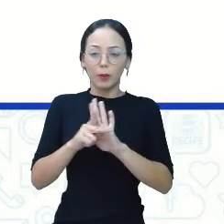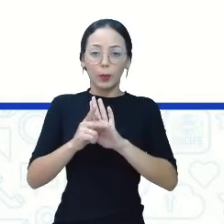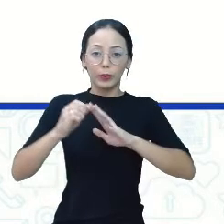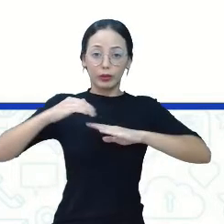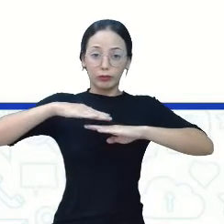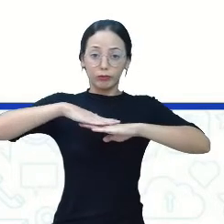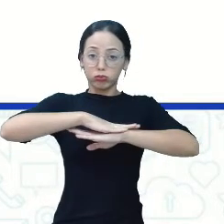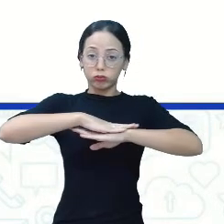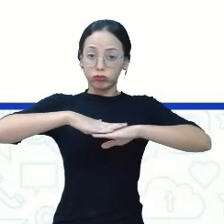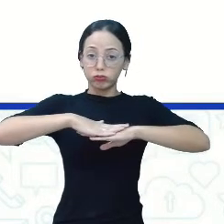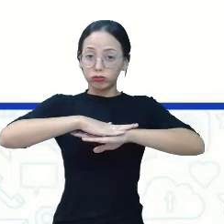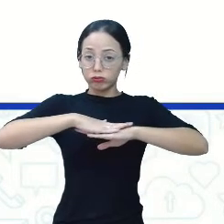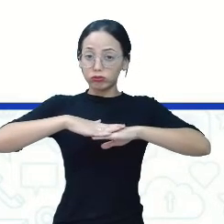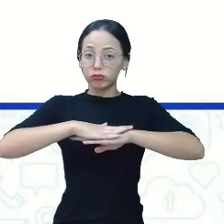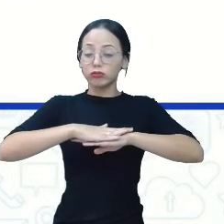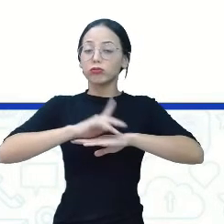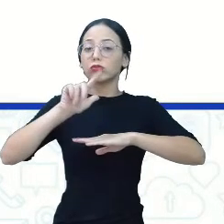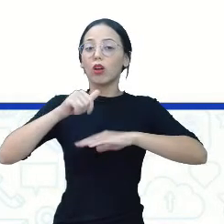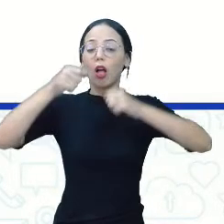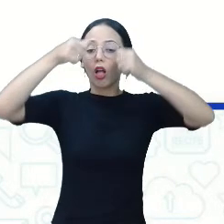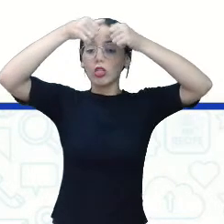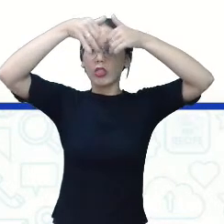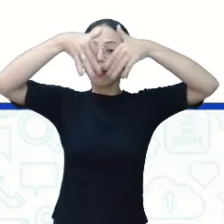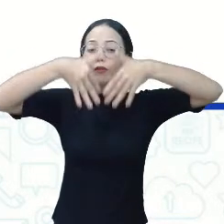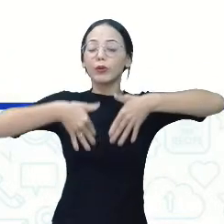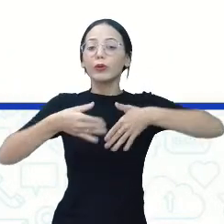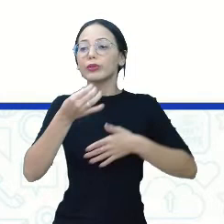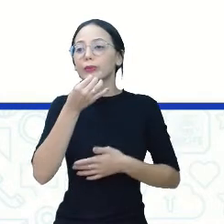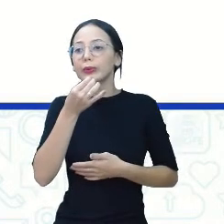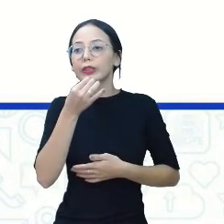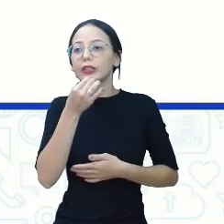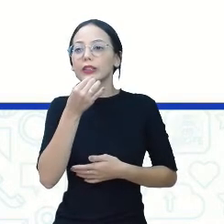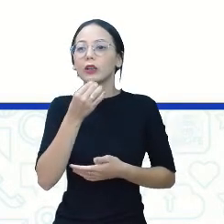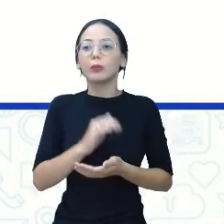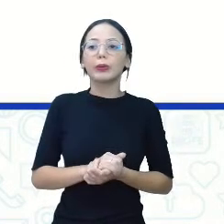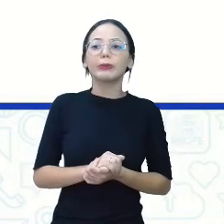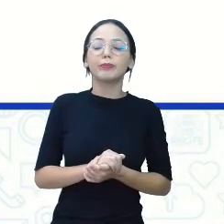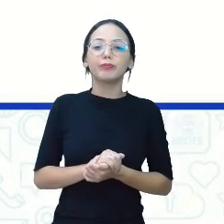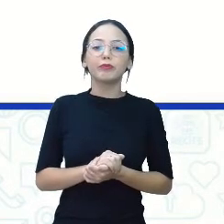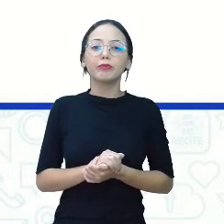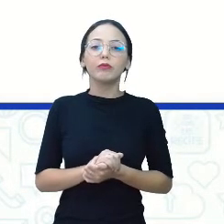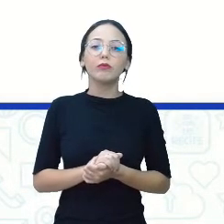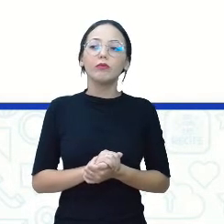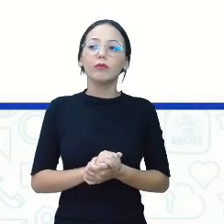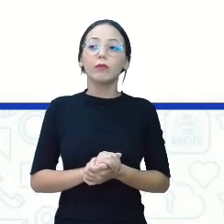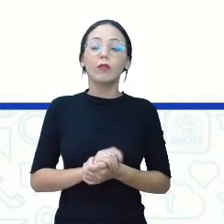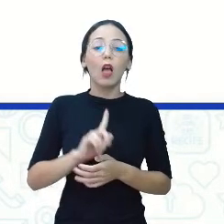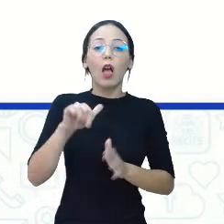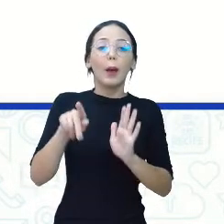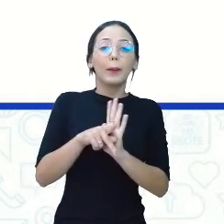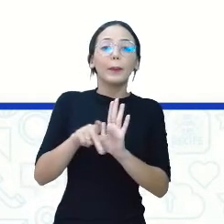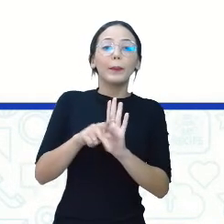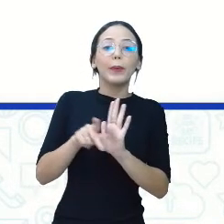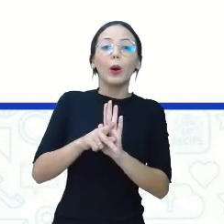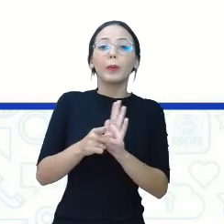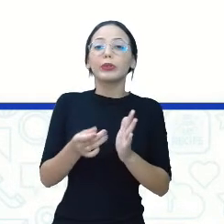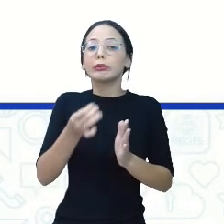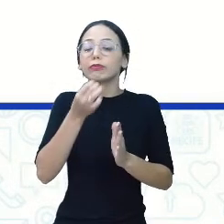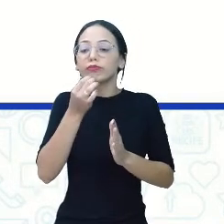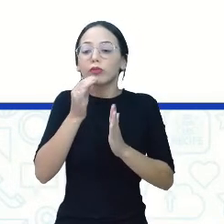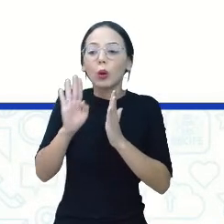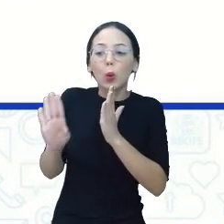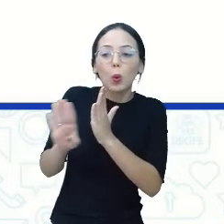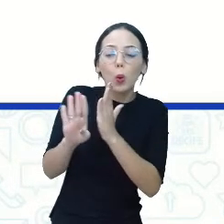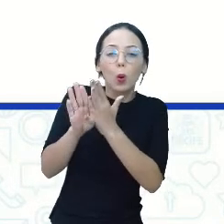nervoso, a questão aí da recepção, né? É ele quem descobre, é ele